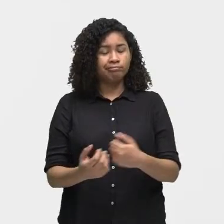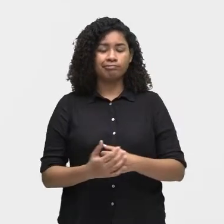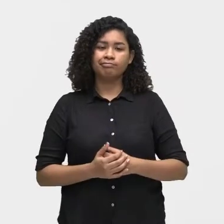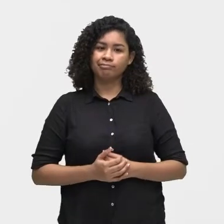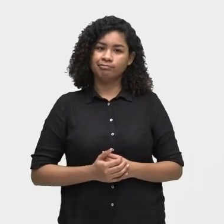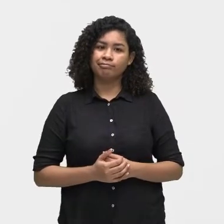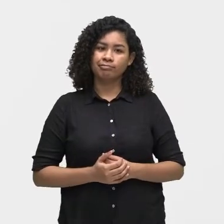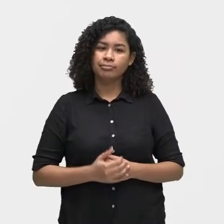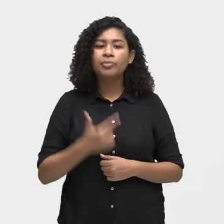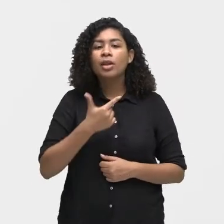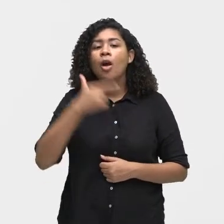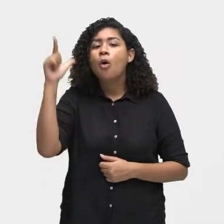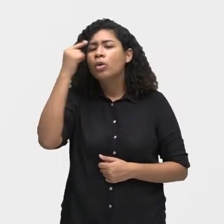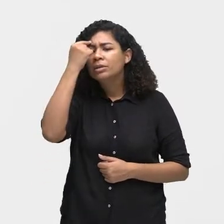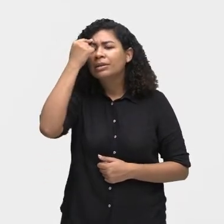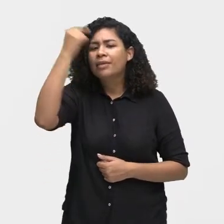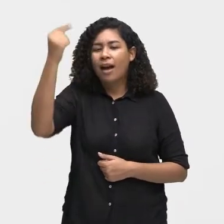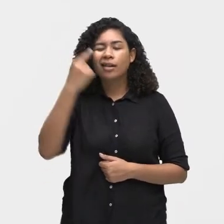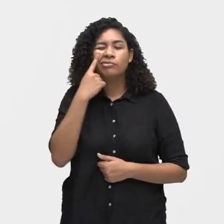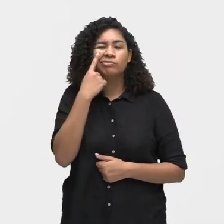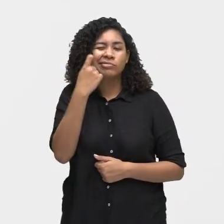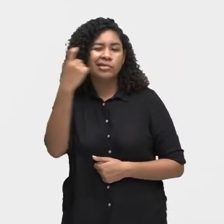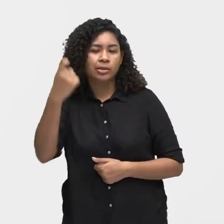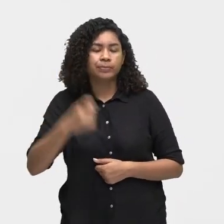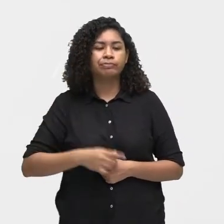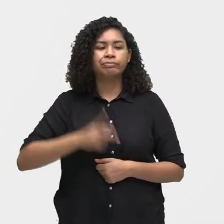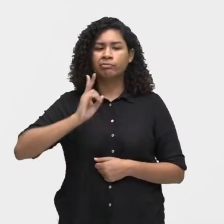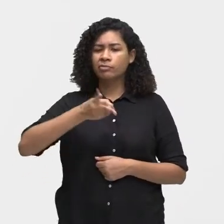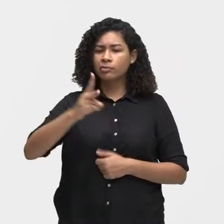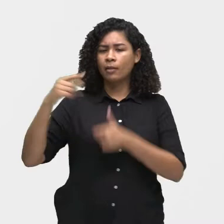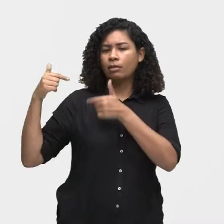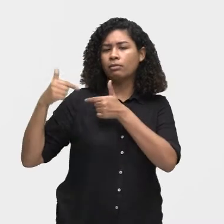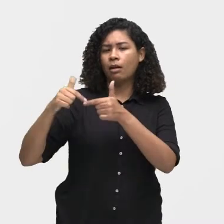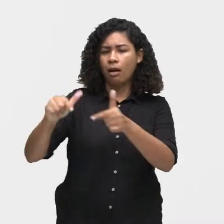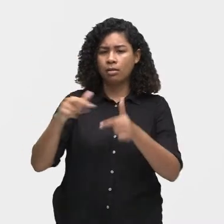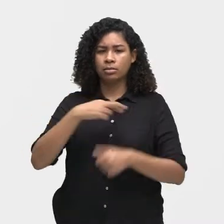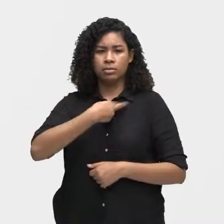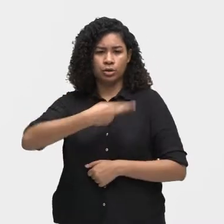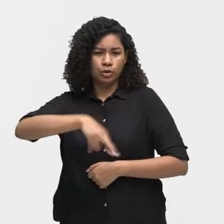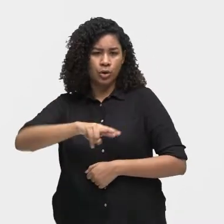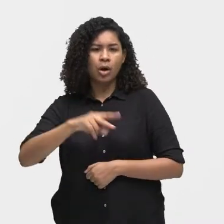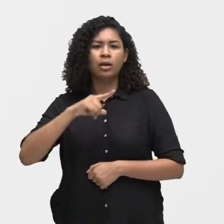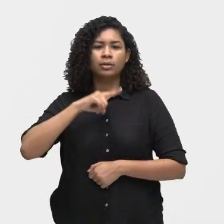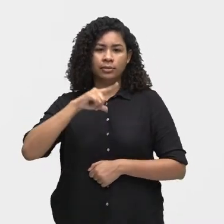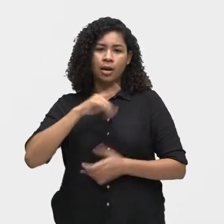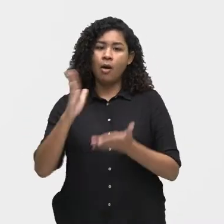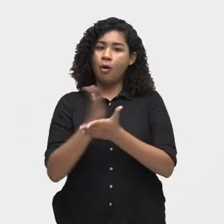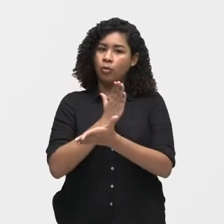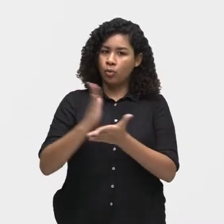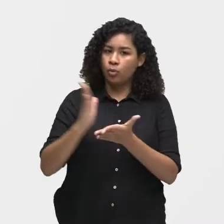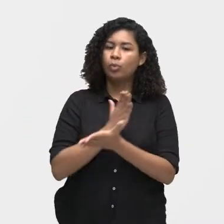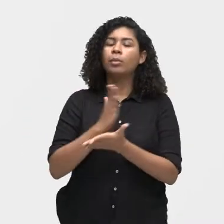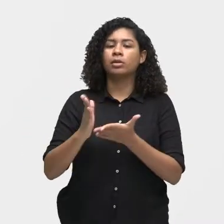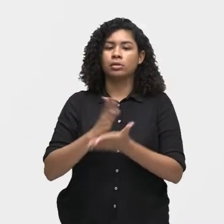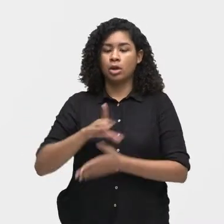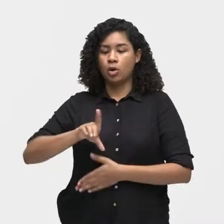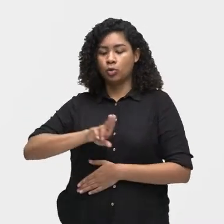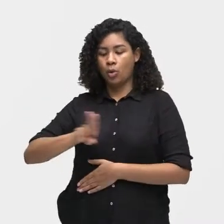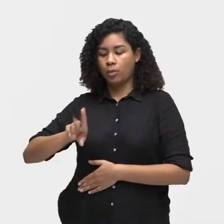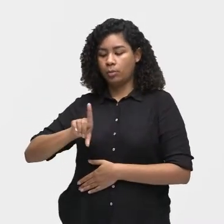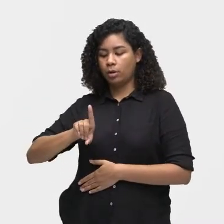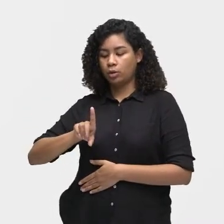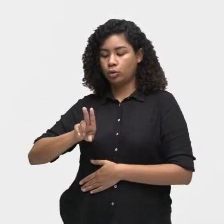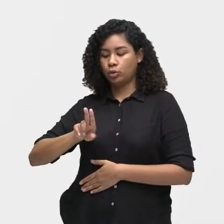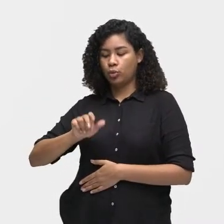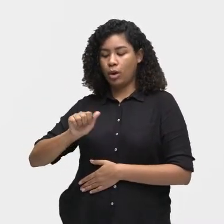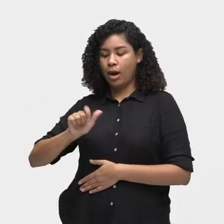interessante. Quando a gente fala em bem e mal nas tradições religiosas, existem religiões dualistas, e que há uma